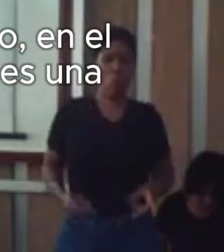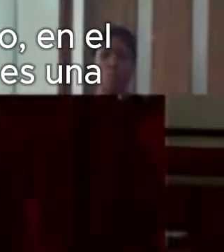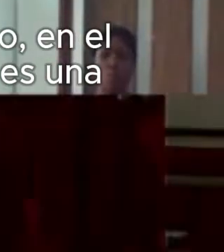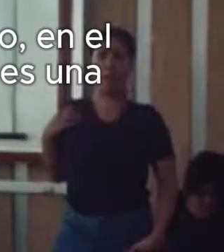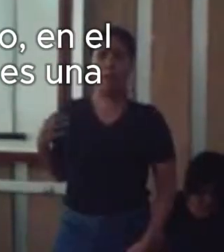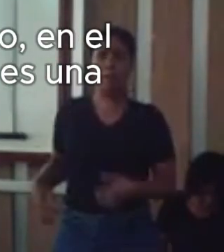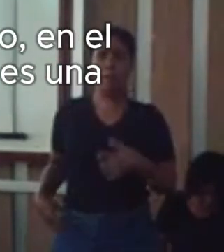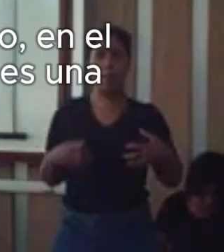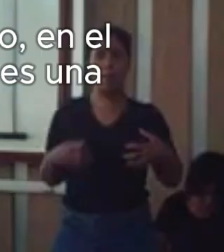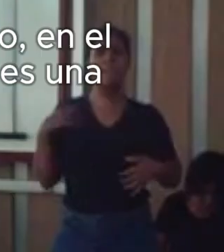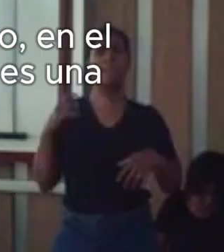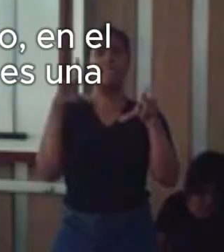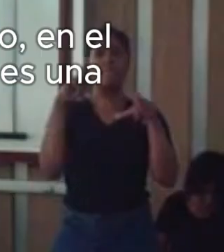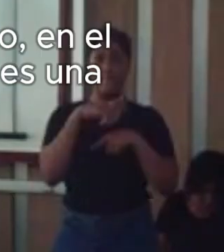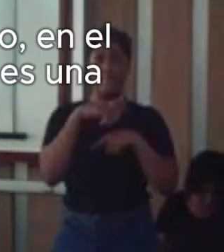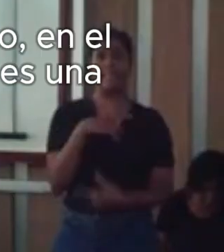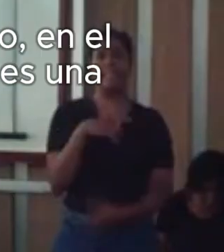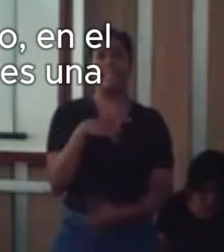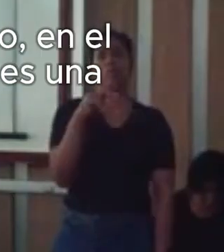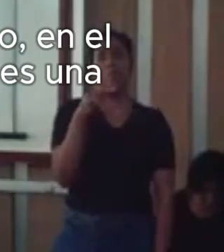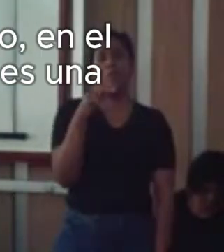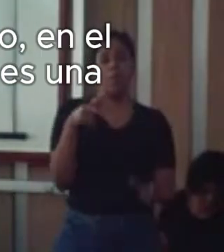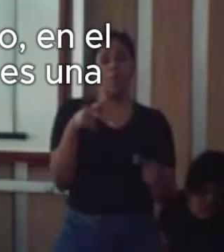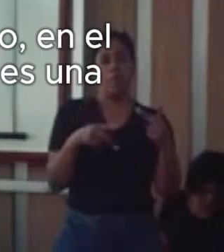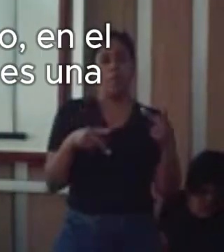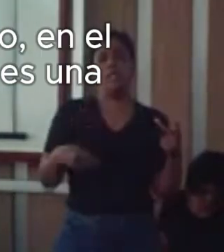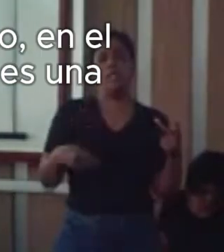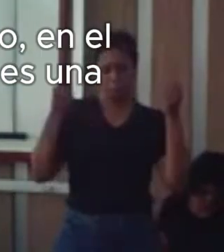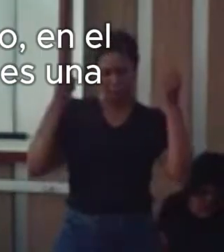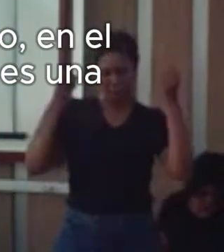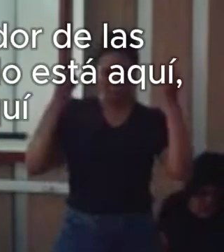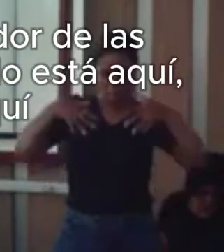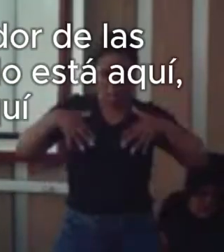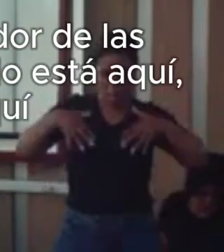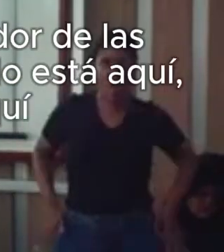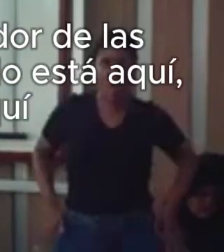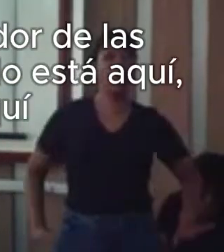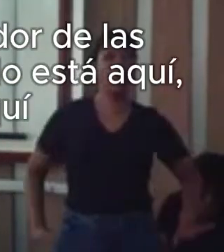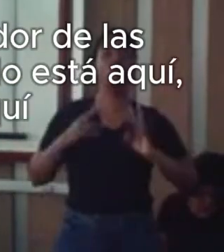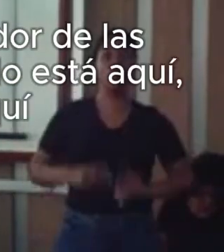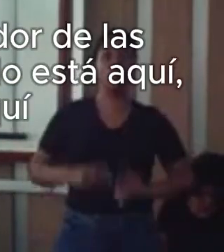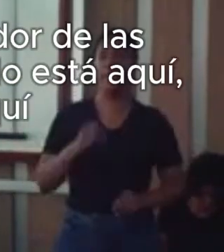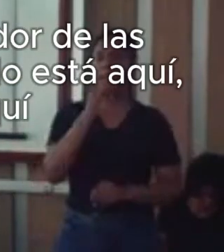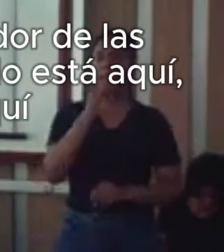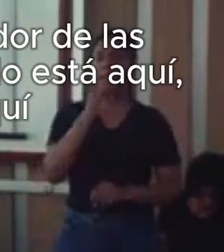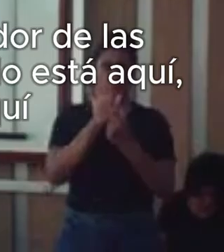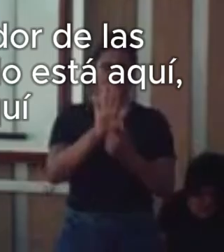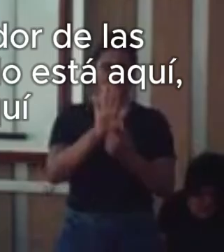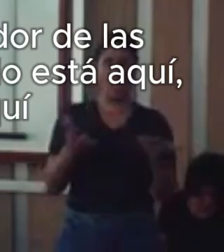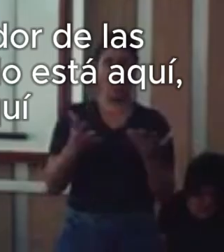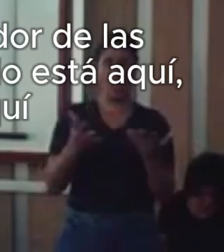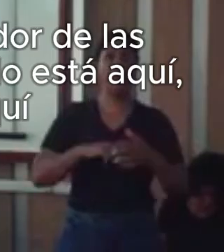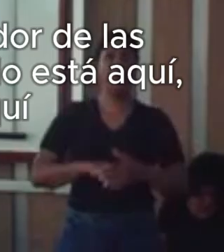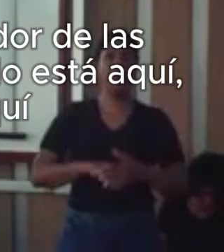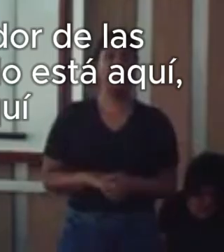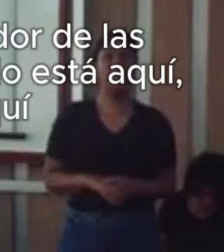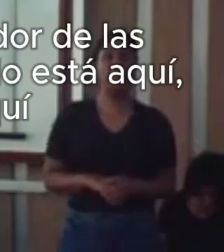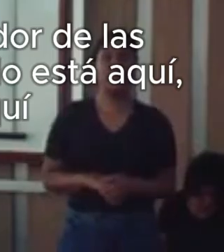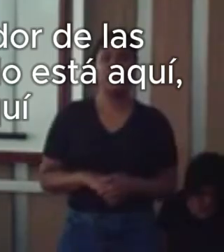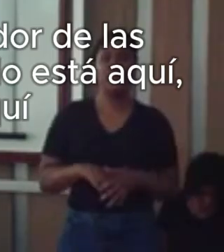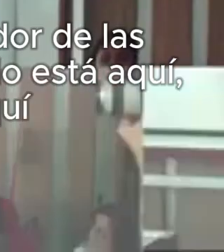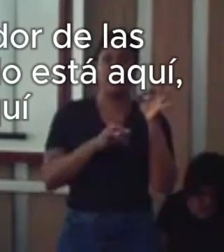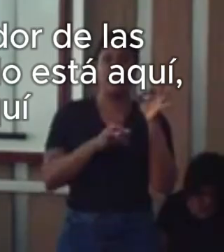muito distribuída, né, no corpo. E eu vou dar alguns exemplos de onde ela aparece. Então, por exemplo, aparece em torno das